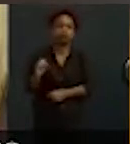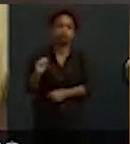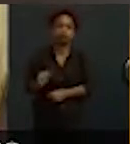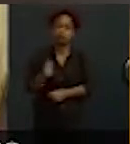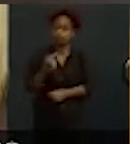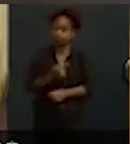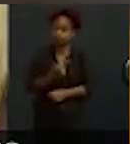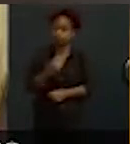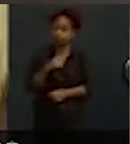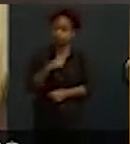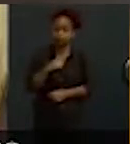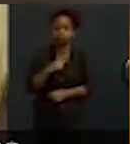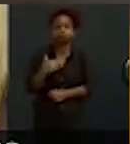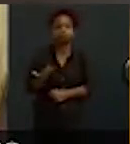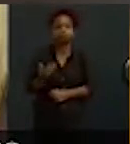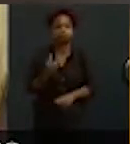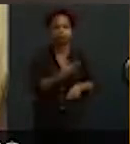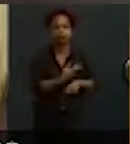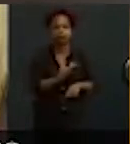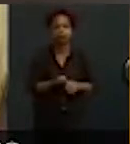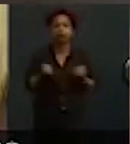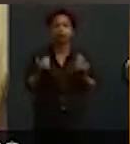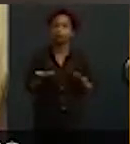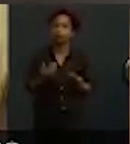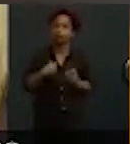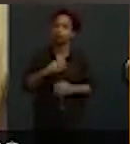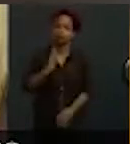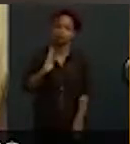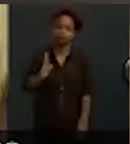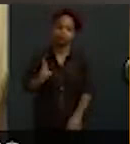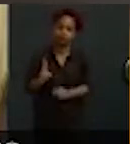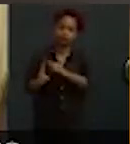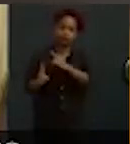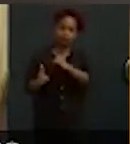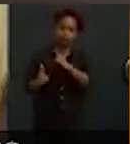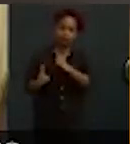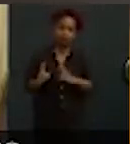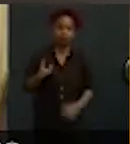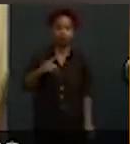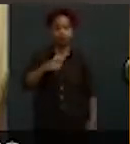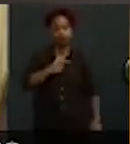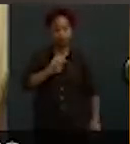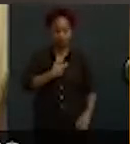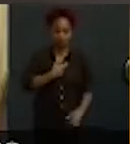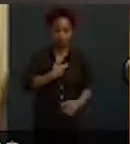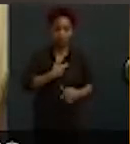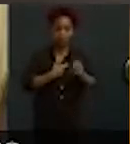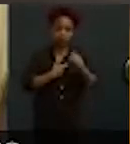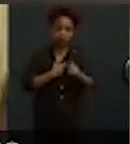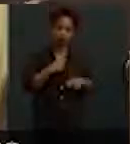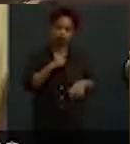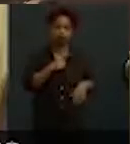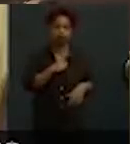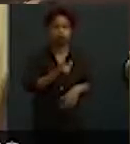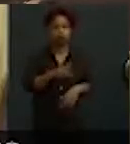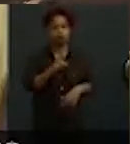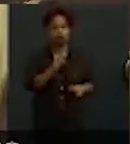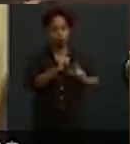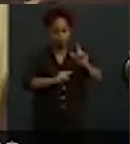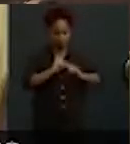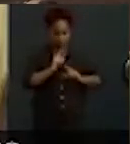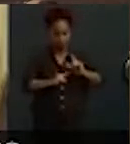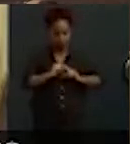1987, a condecoração é representada por uma insígnia de metal dourado, reproduzindo uma estrela de